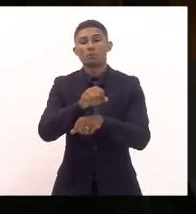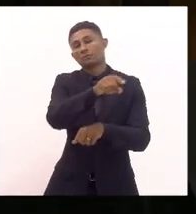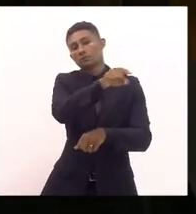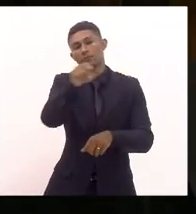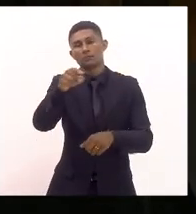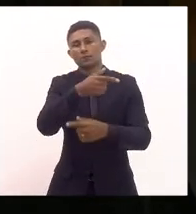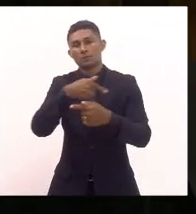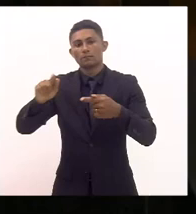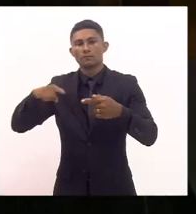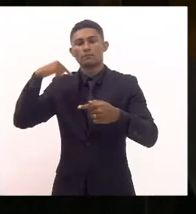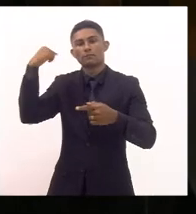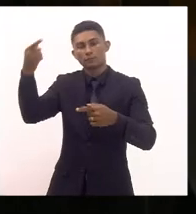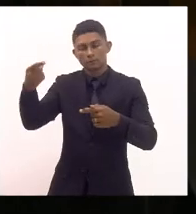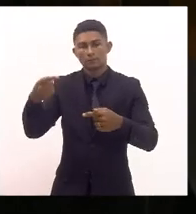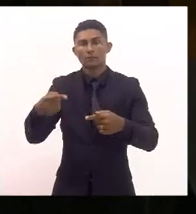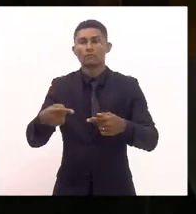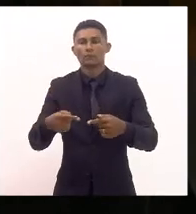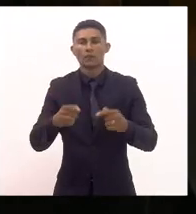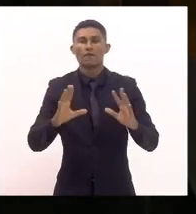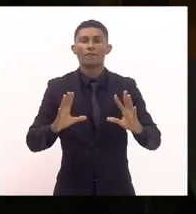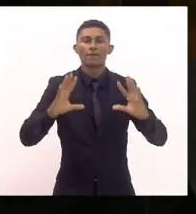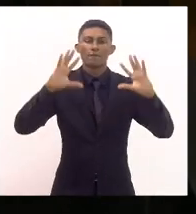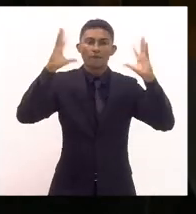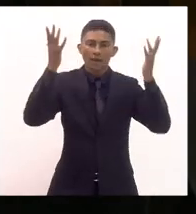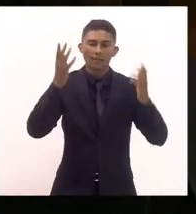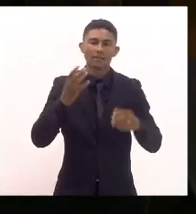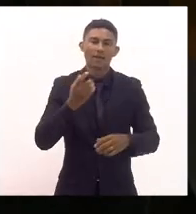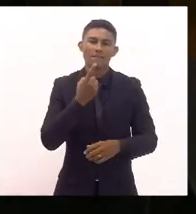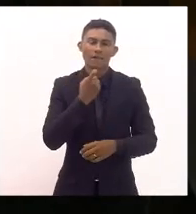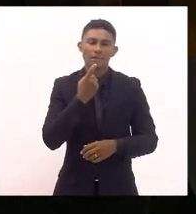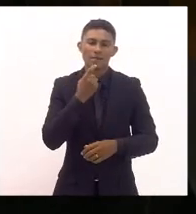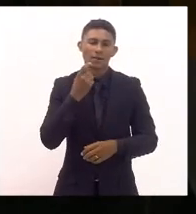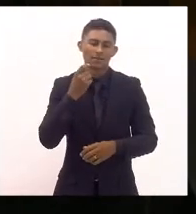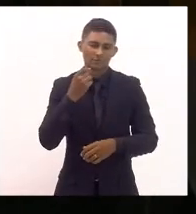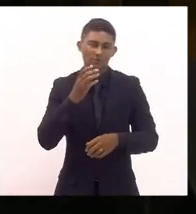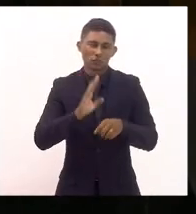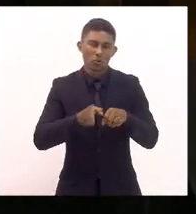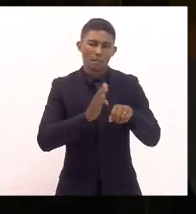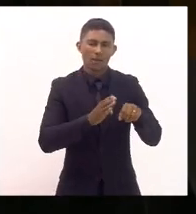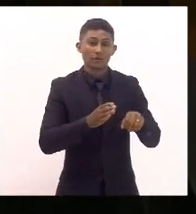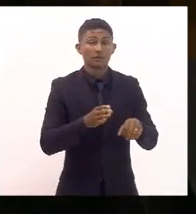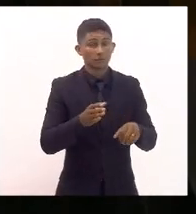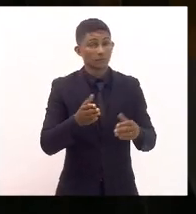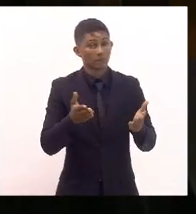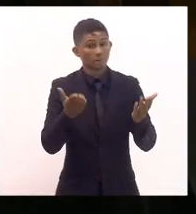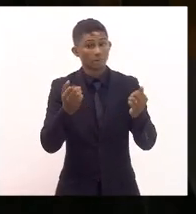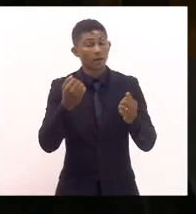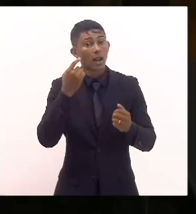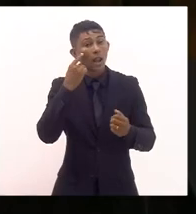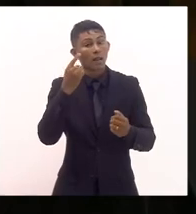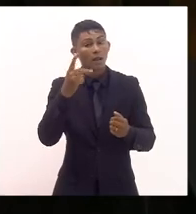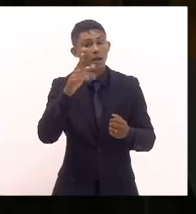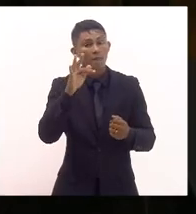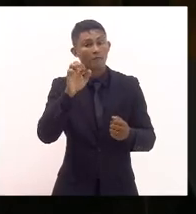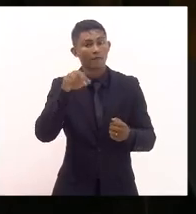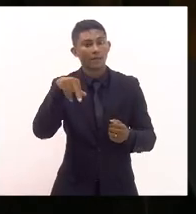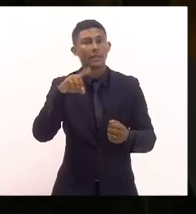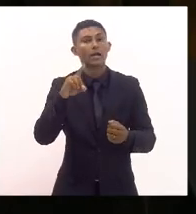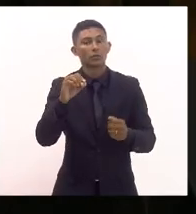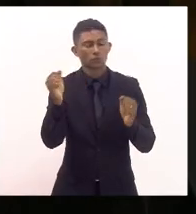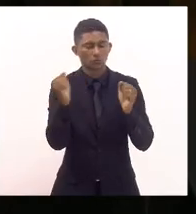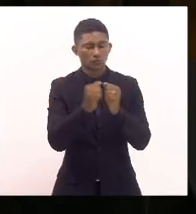semana que vem na outra semana na festa do tomate Paty do Alferes Célia não deixa de levar o Fernando tá bom